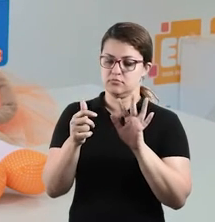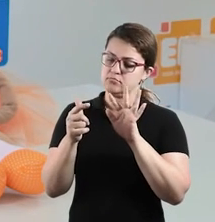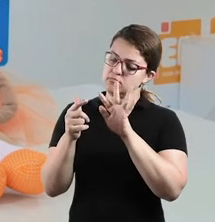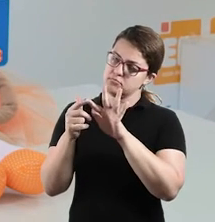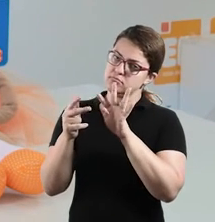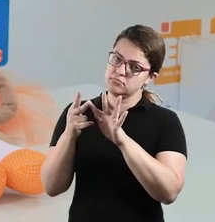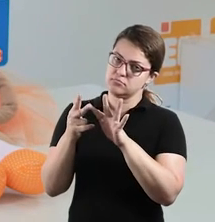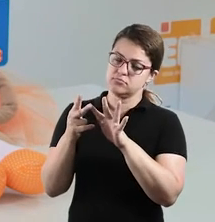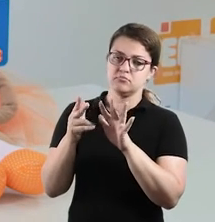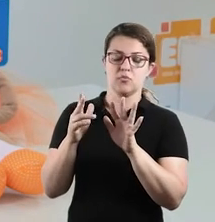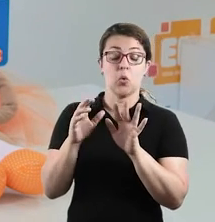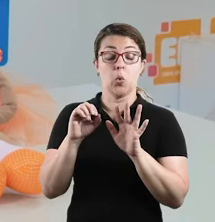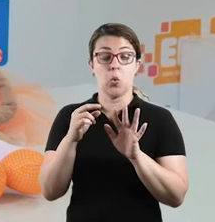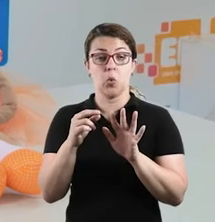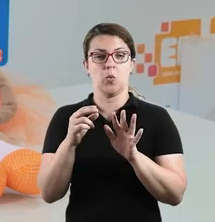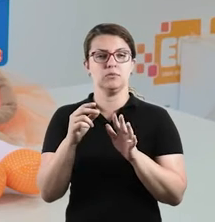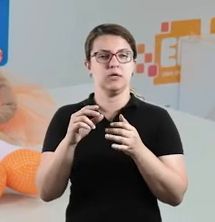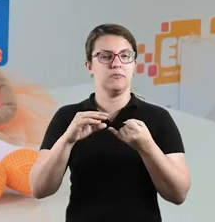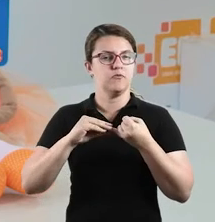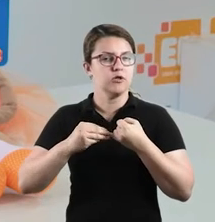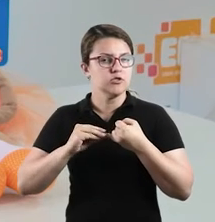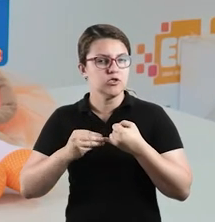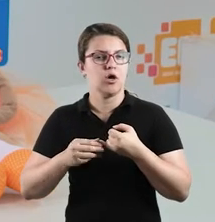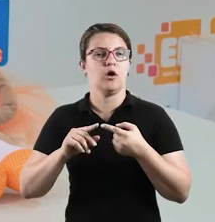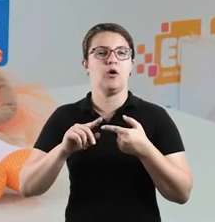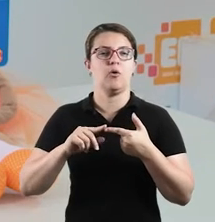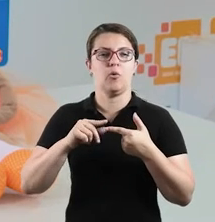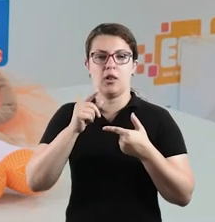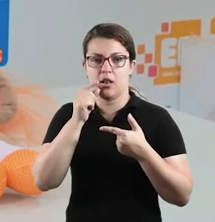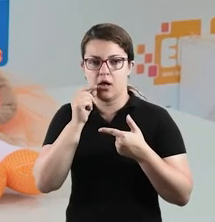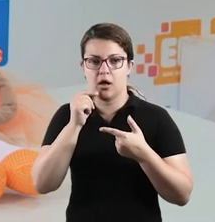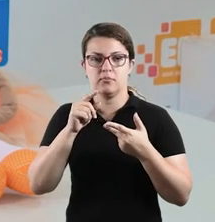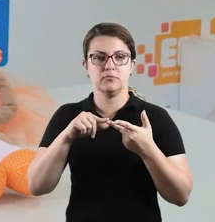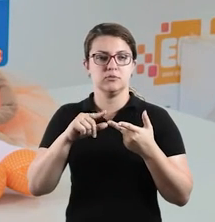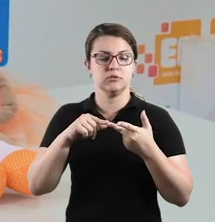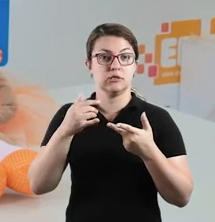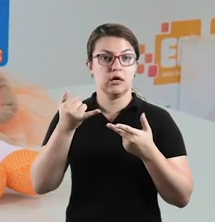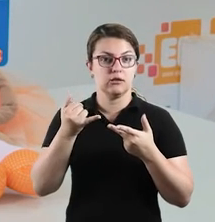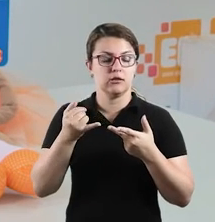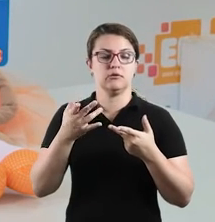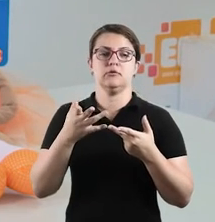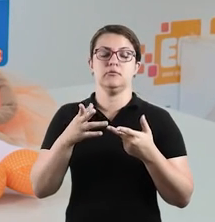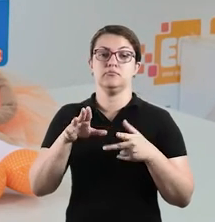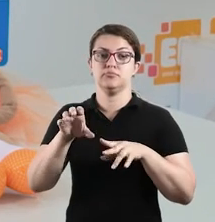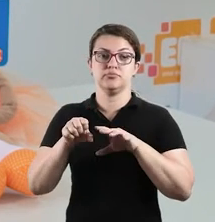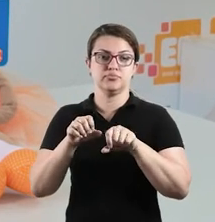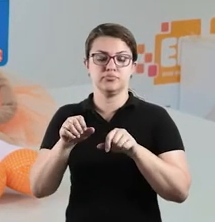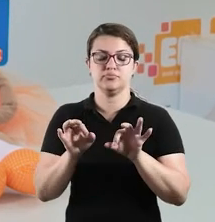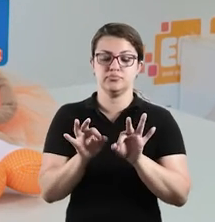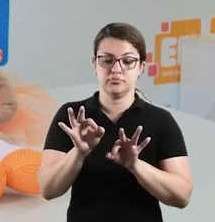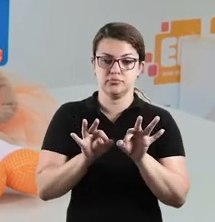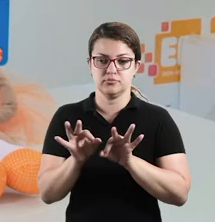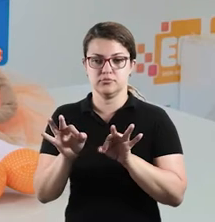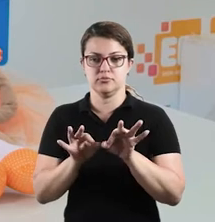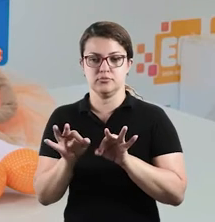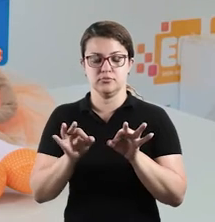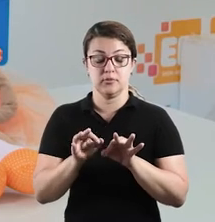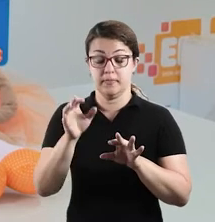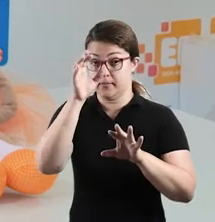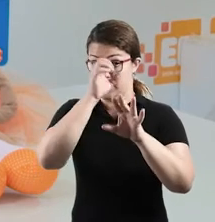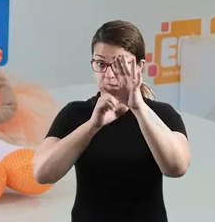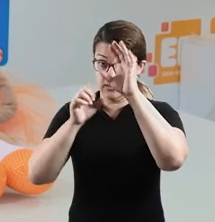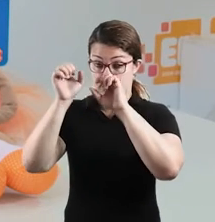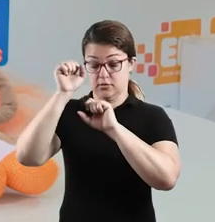ensinei, pode fazer com materiais, feijão, lápis, caneta. Faça sempre no caderno a continha para você